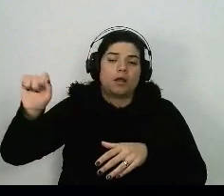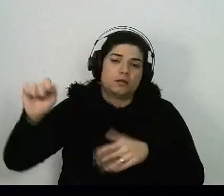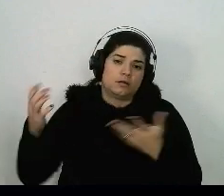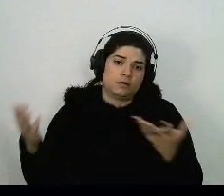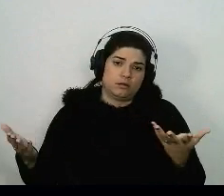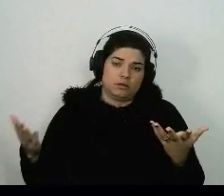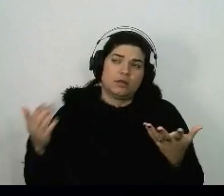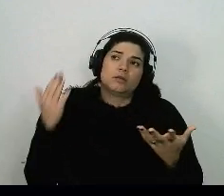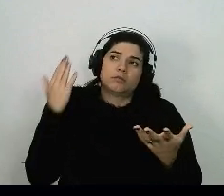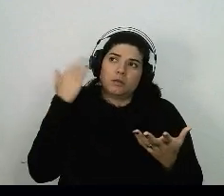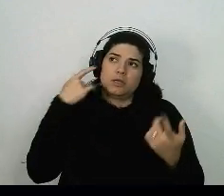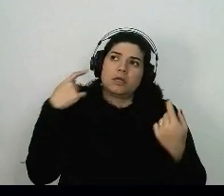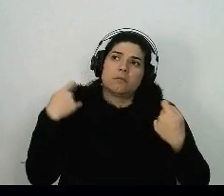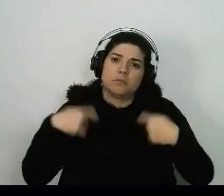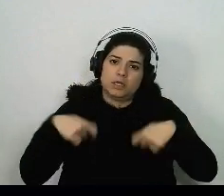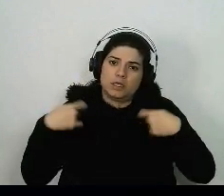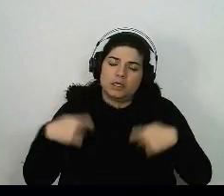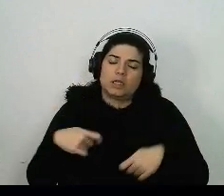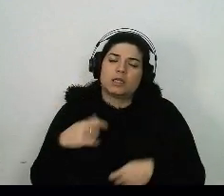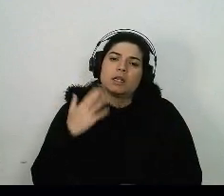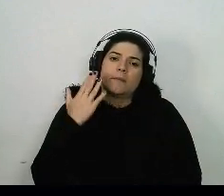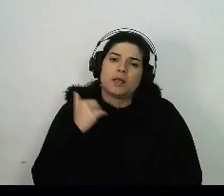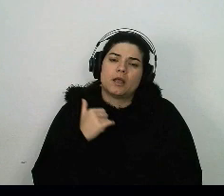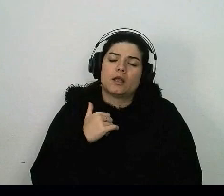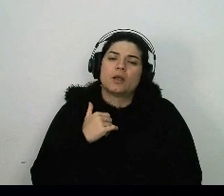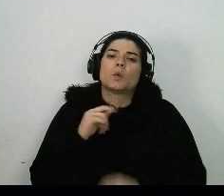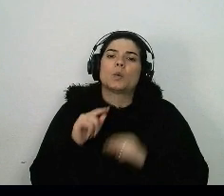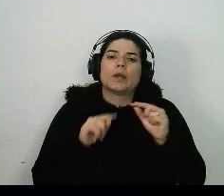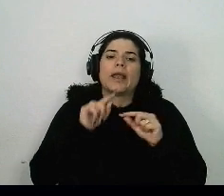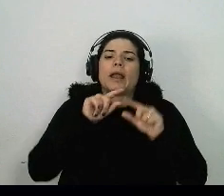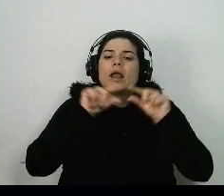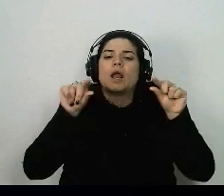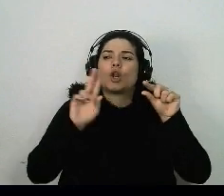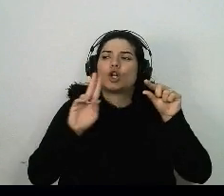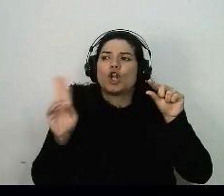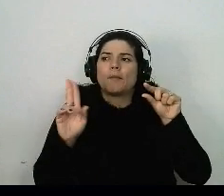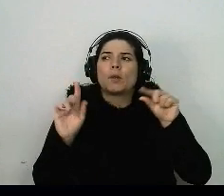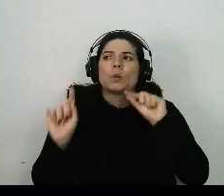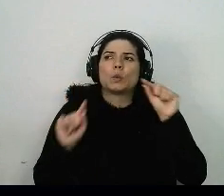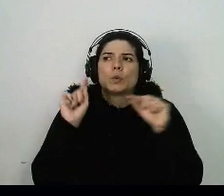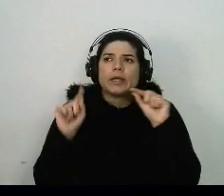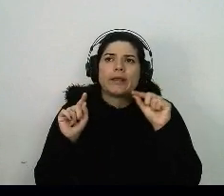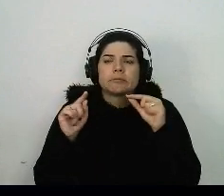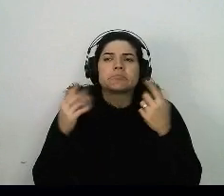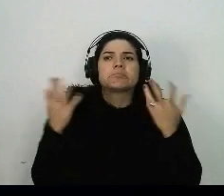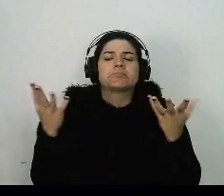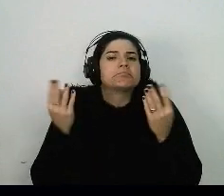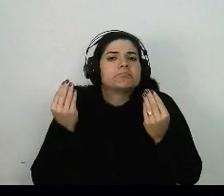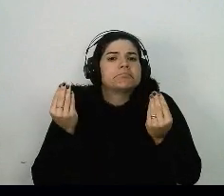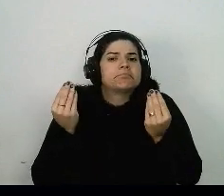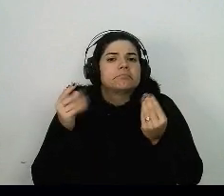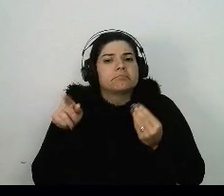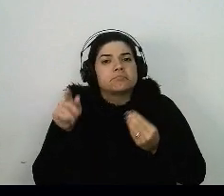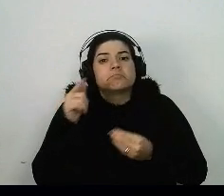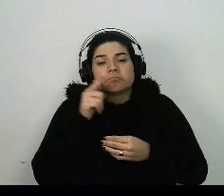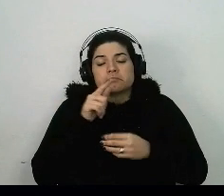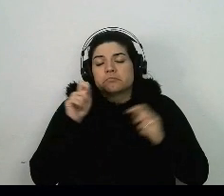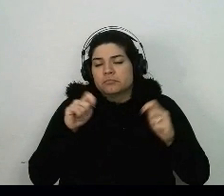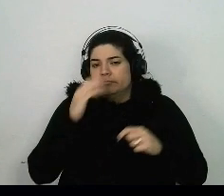tá, essa coluna ou este campo é referente ao nome, tá? Nome do quê? Para que eles consigam fazer também essa